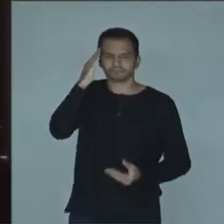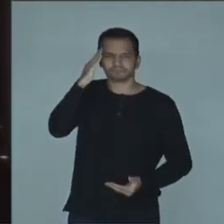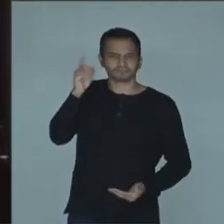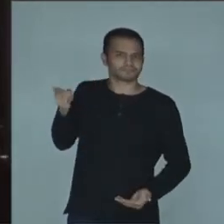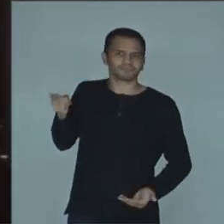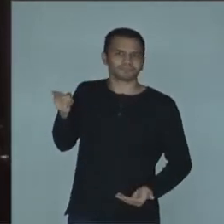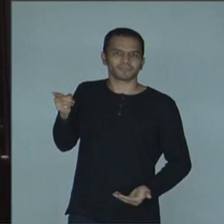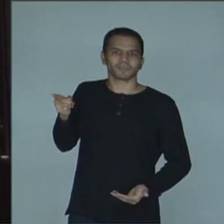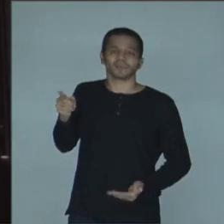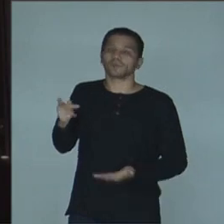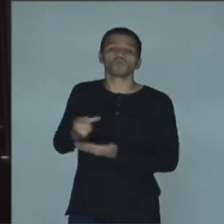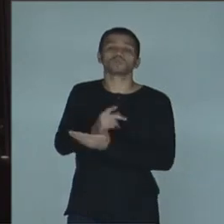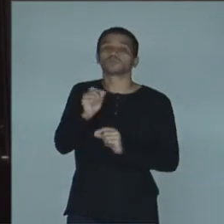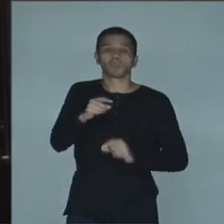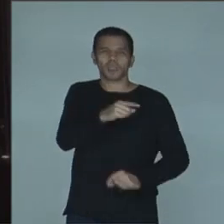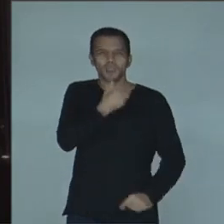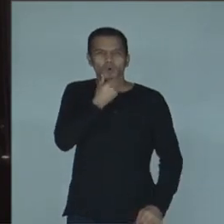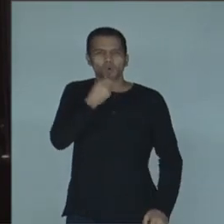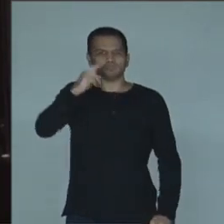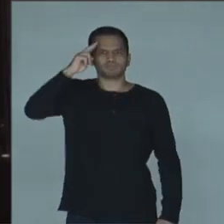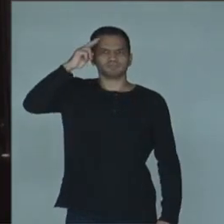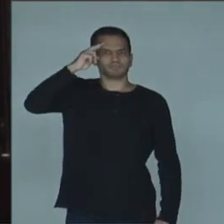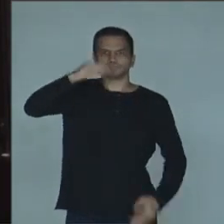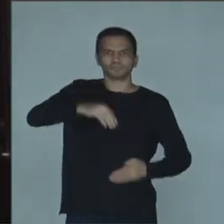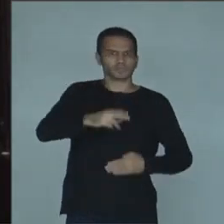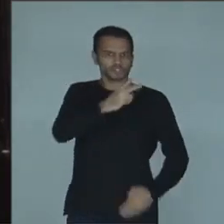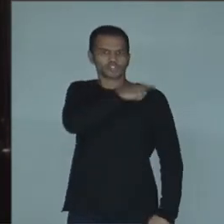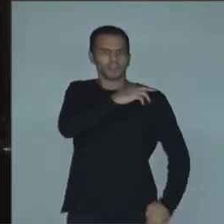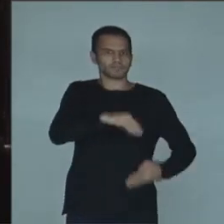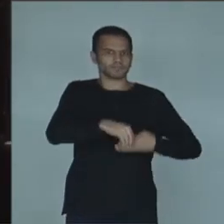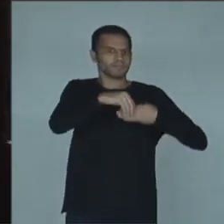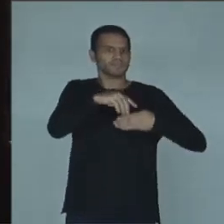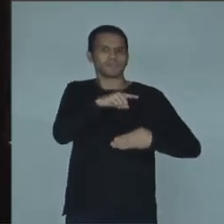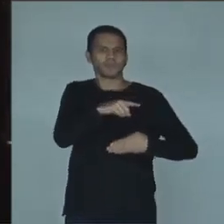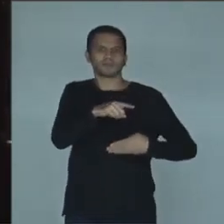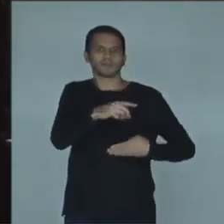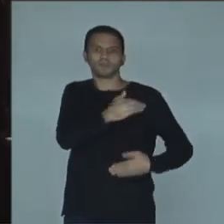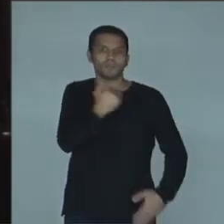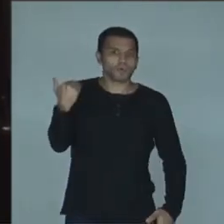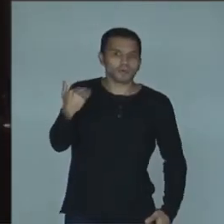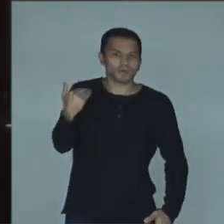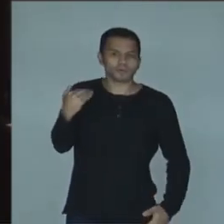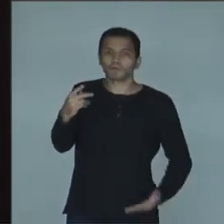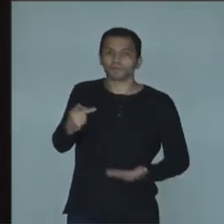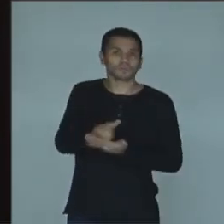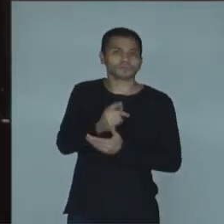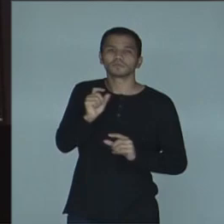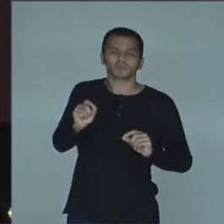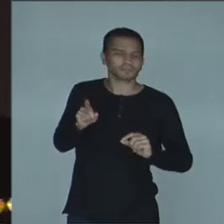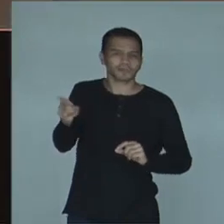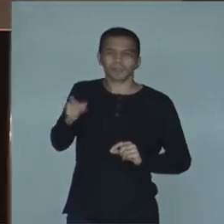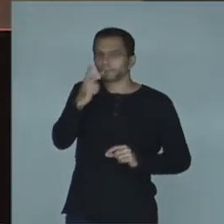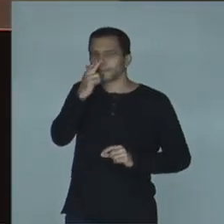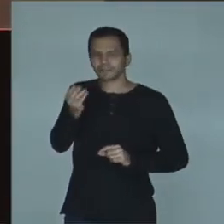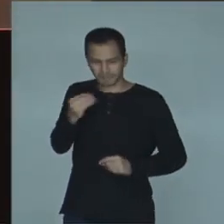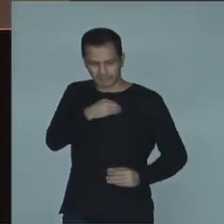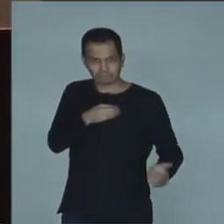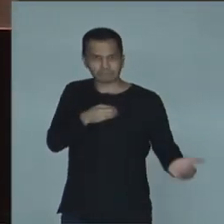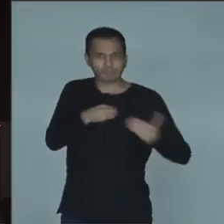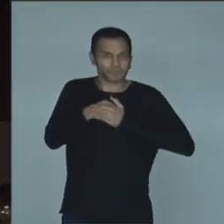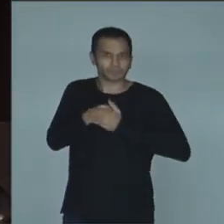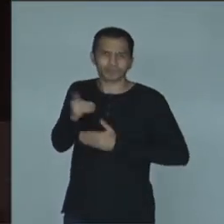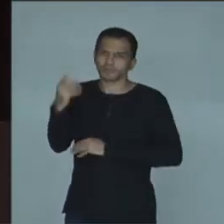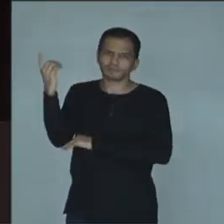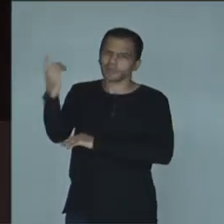permitindo a morte do homem que foi traído e para tentar encobrir o seu pecado um pecado